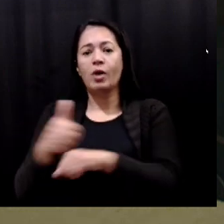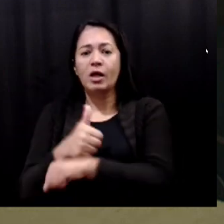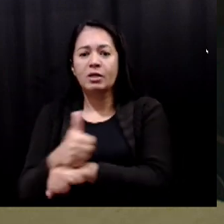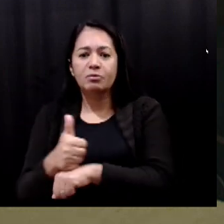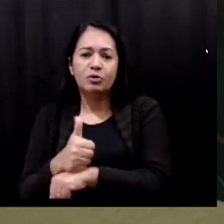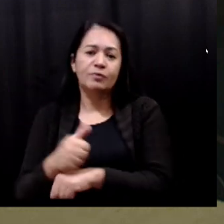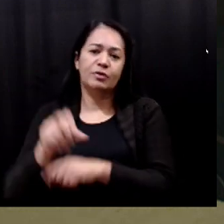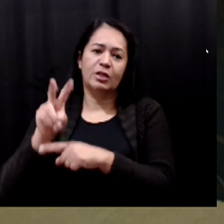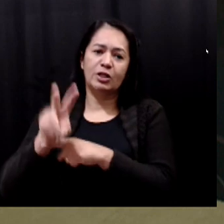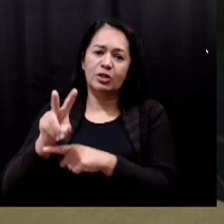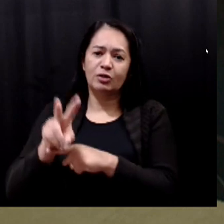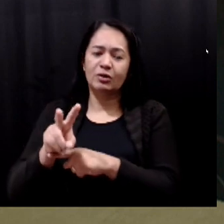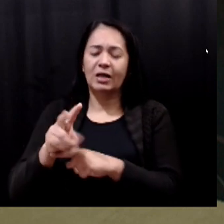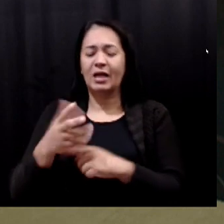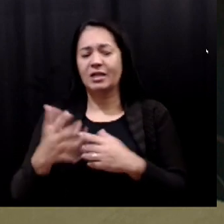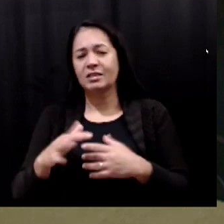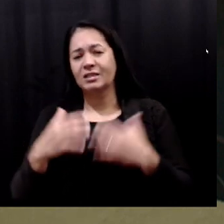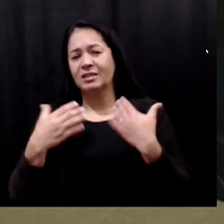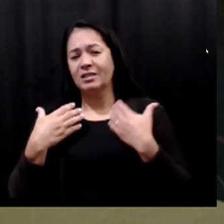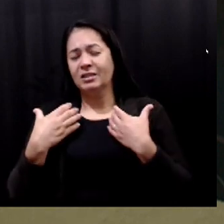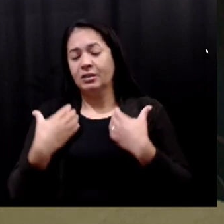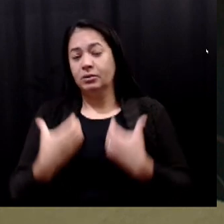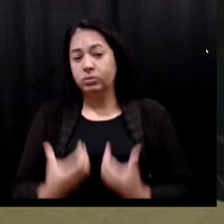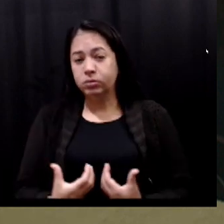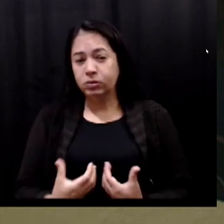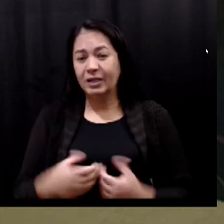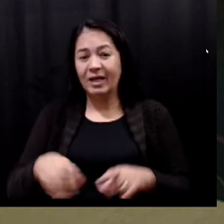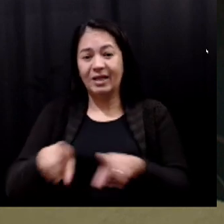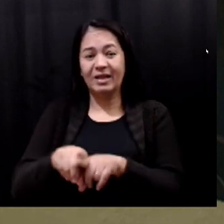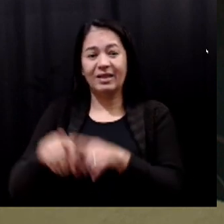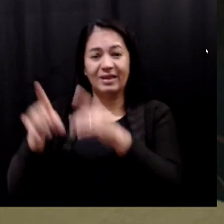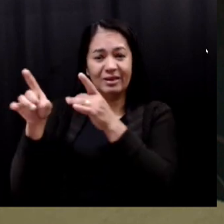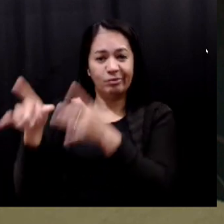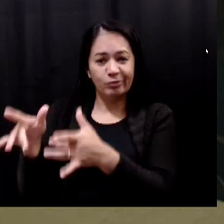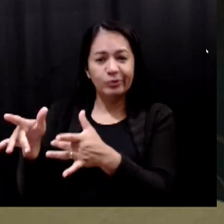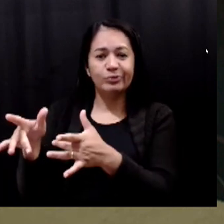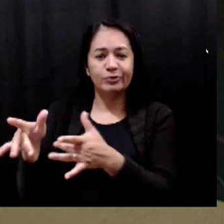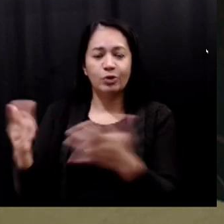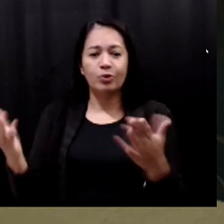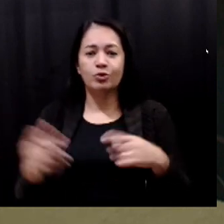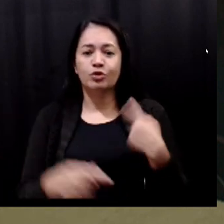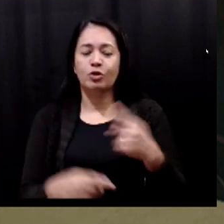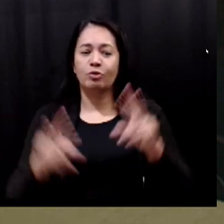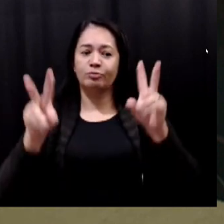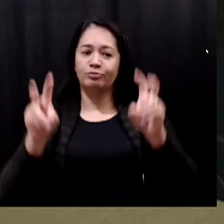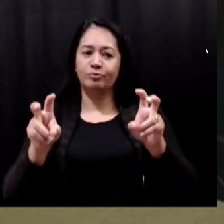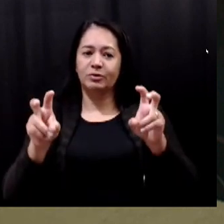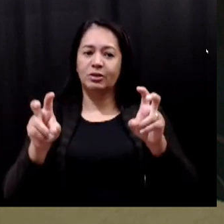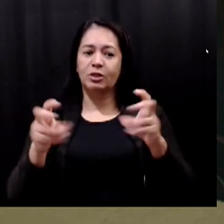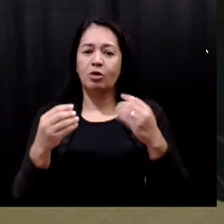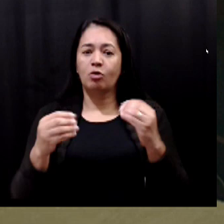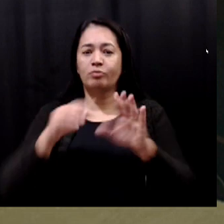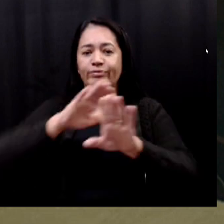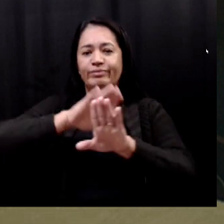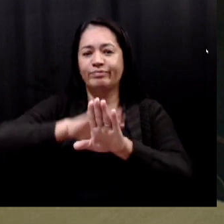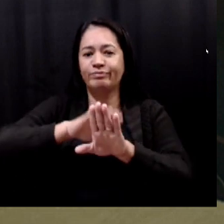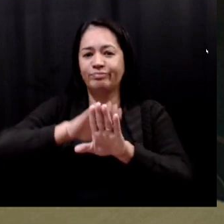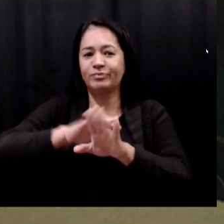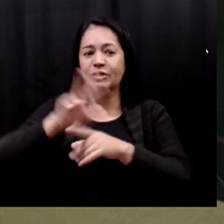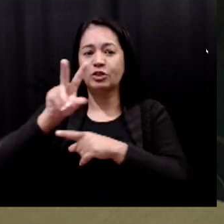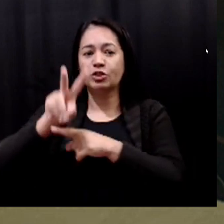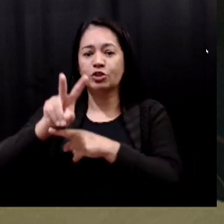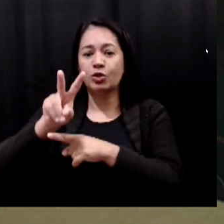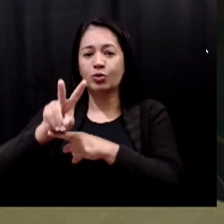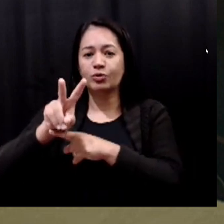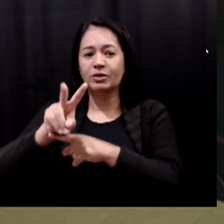físico, emocional e até abandono. Hoje a gente fala sobre isso, o peso invisível do cuidado e a emergência